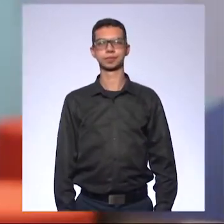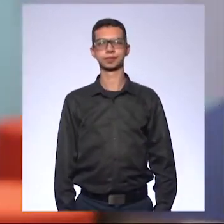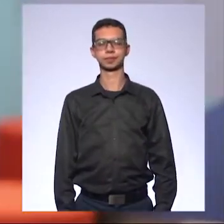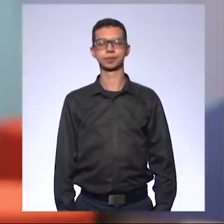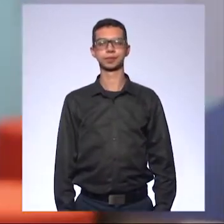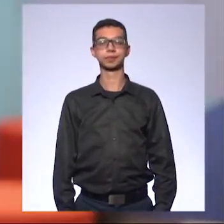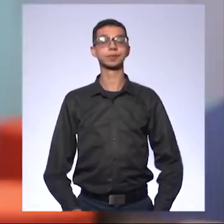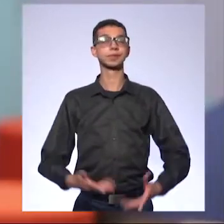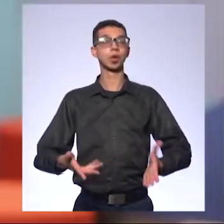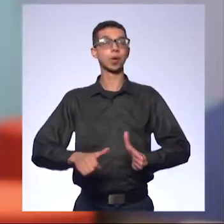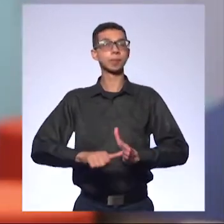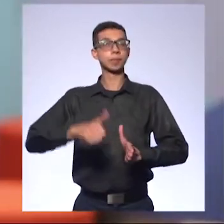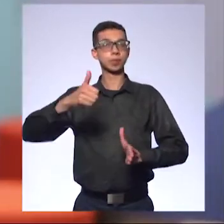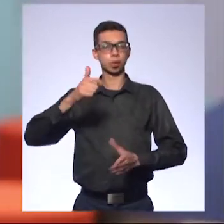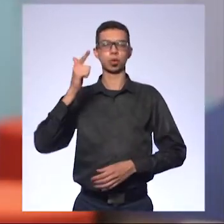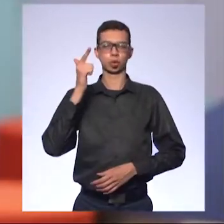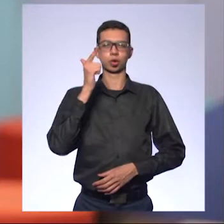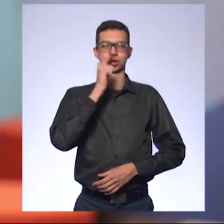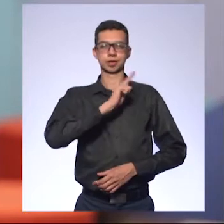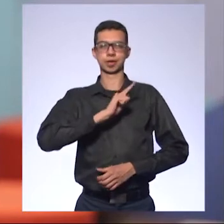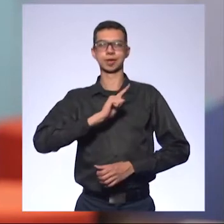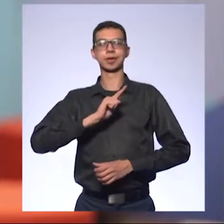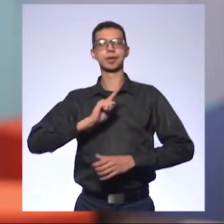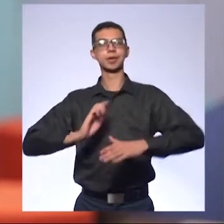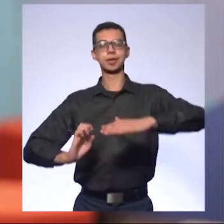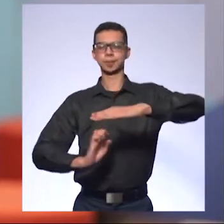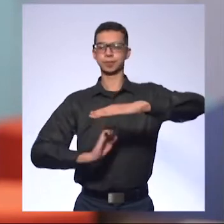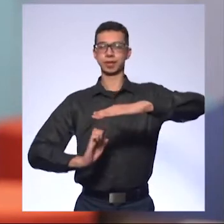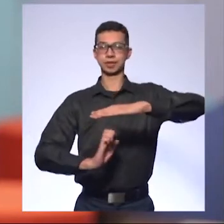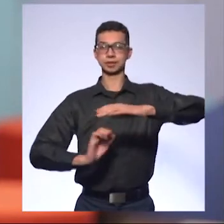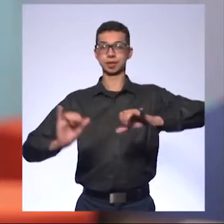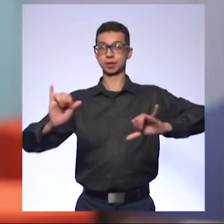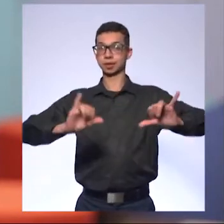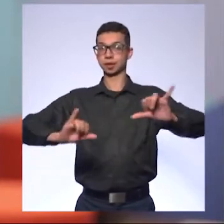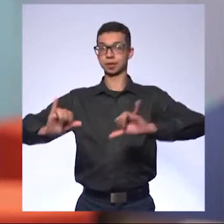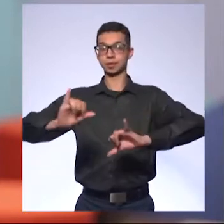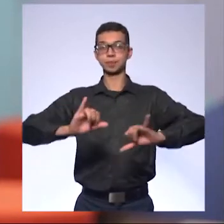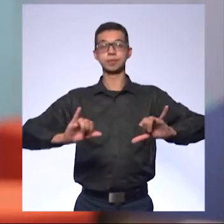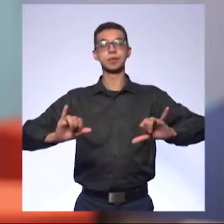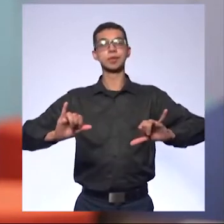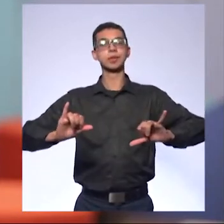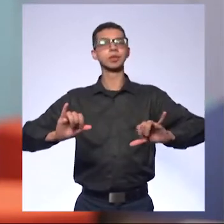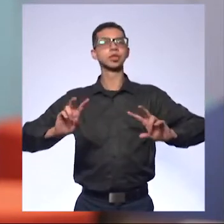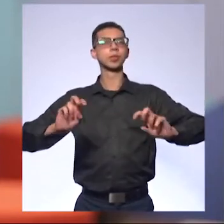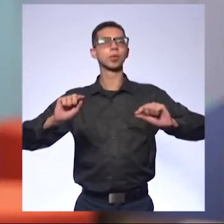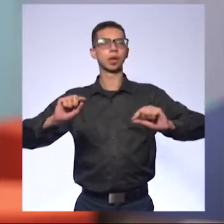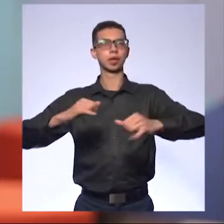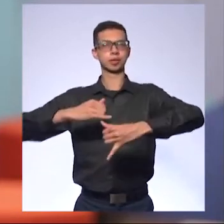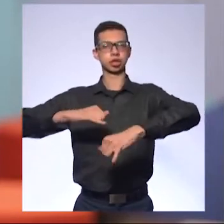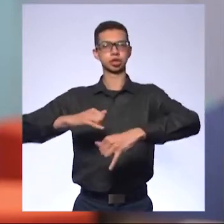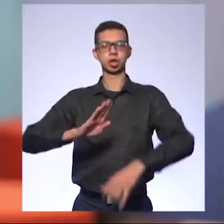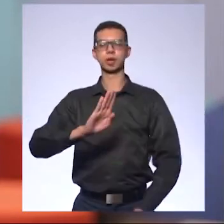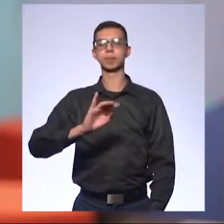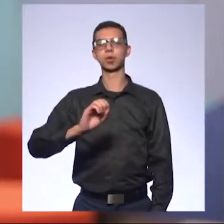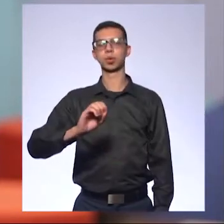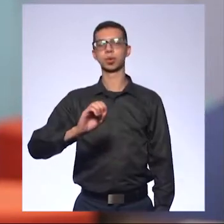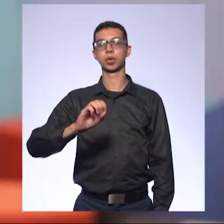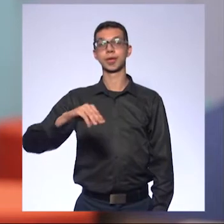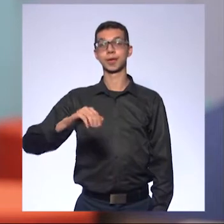Pela primeira vez a gente conseguiu rodar uma empresa química totalmente baseado em energia de biomassa. Então é um